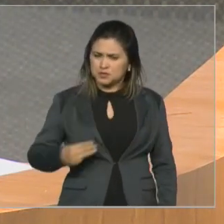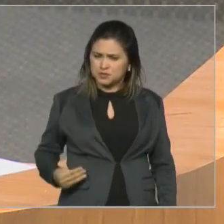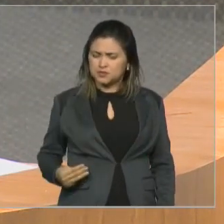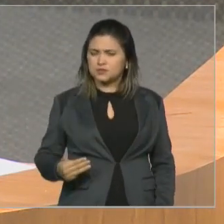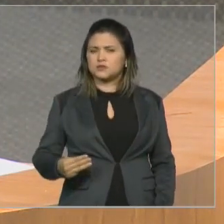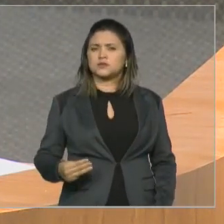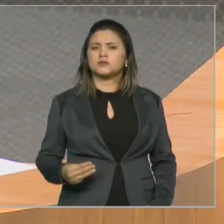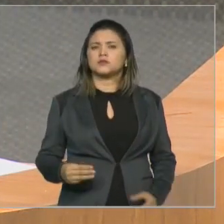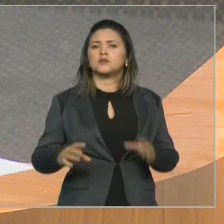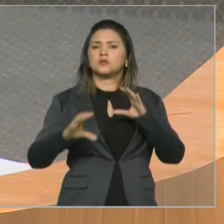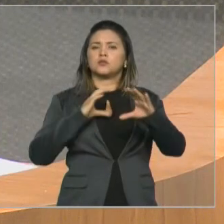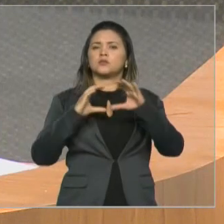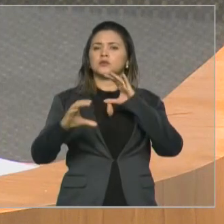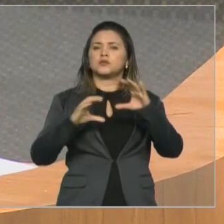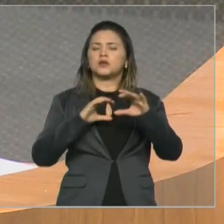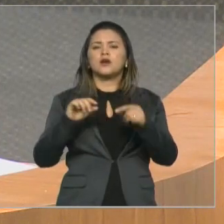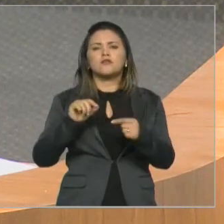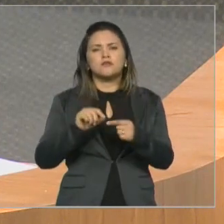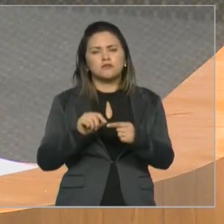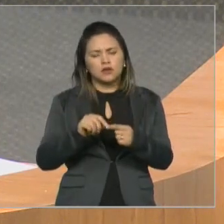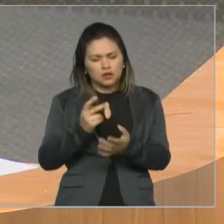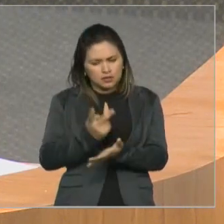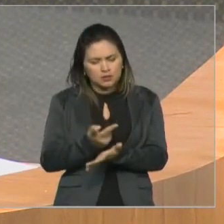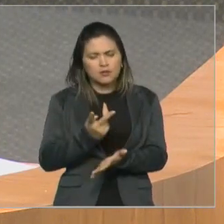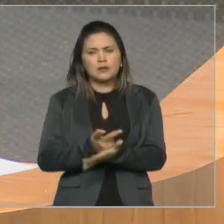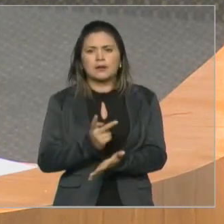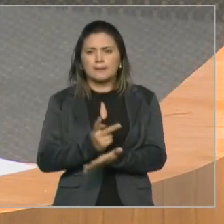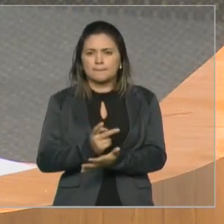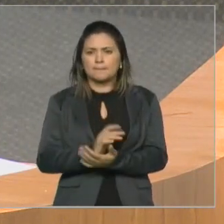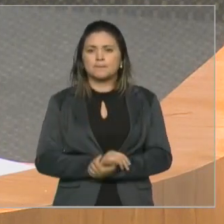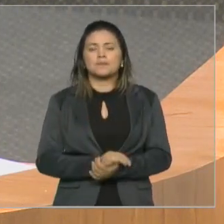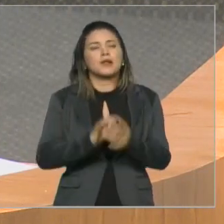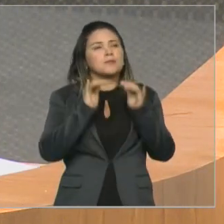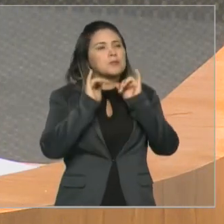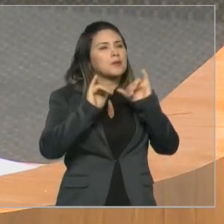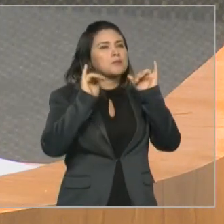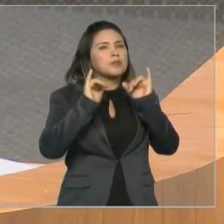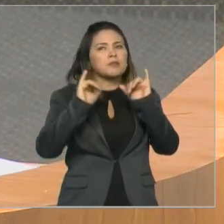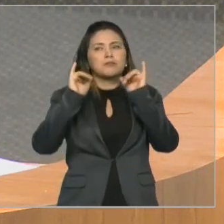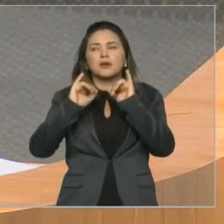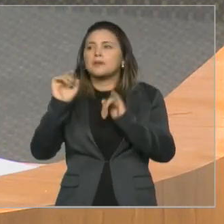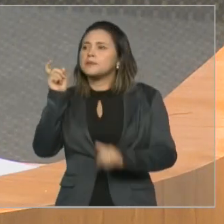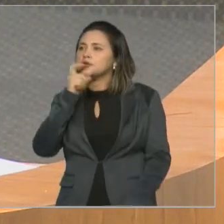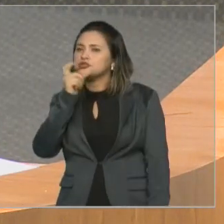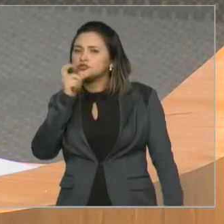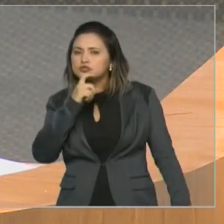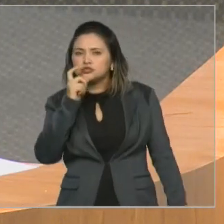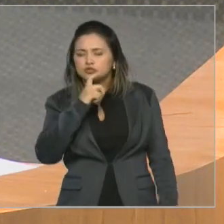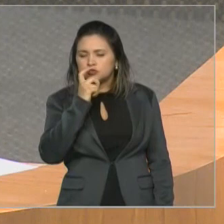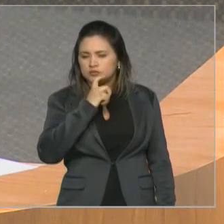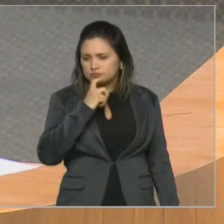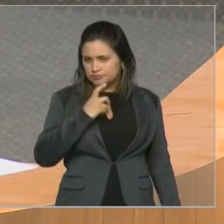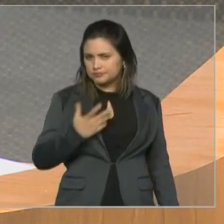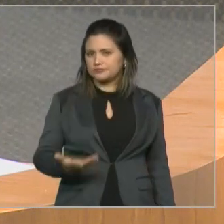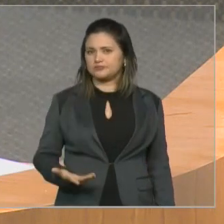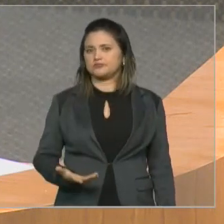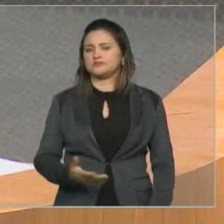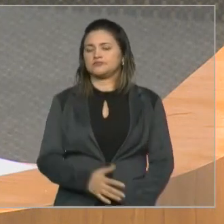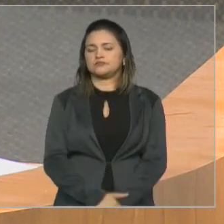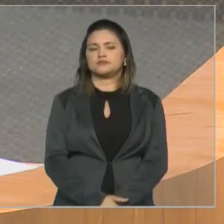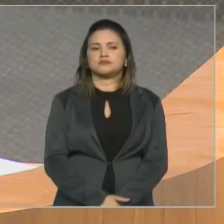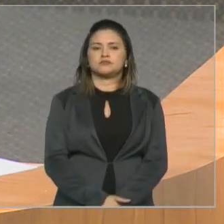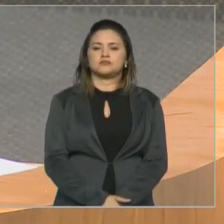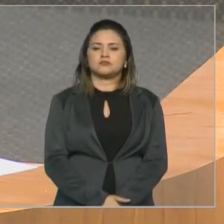Goebbels fazia da mesma forma. A propaganda enganosa, a propaganda mentirosa, sendo veiculada